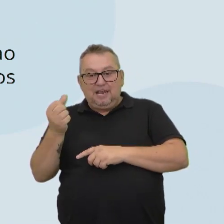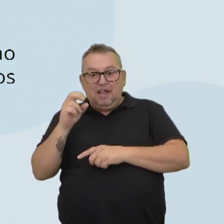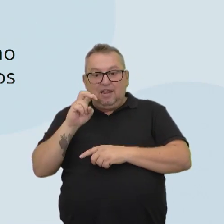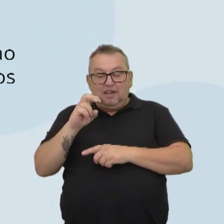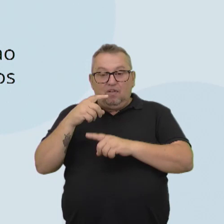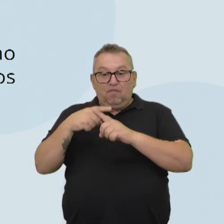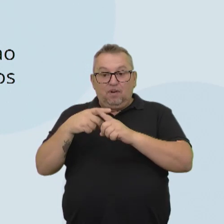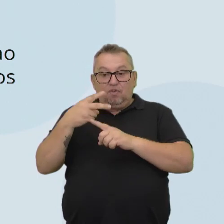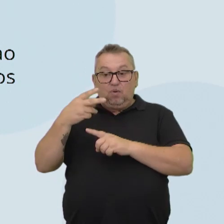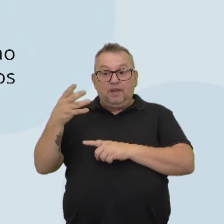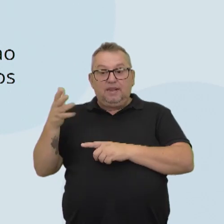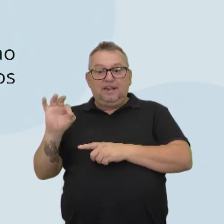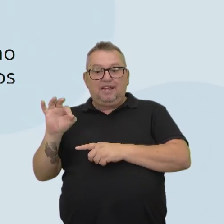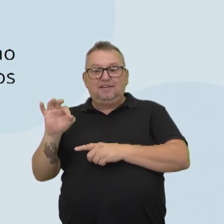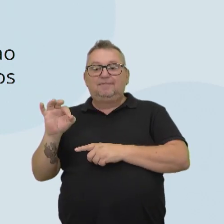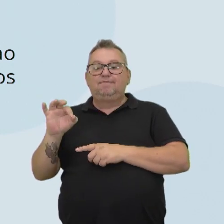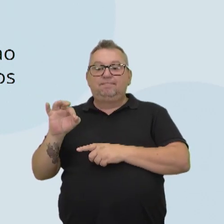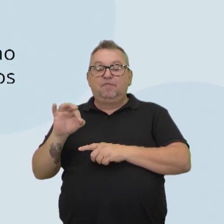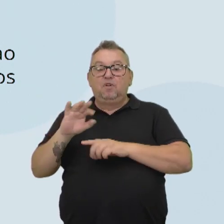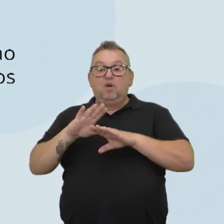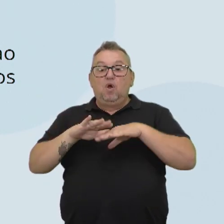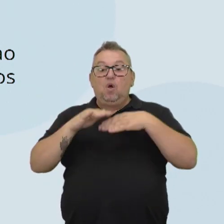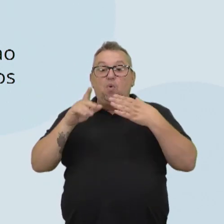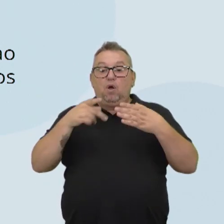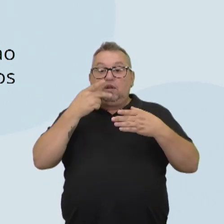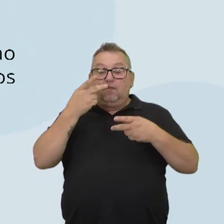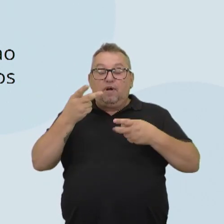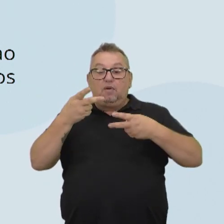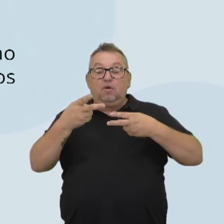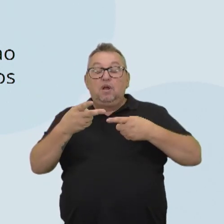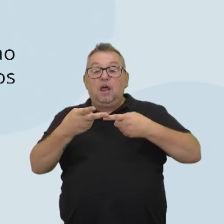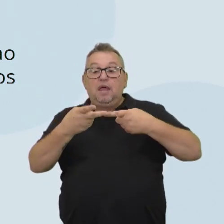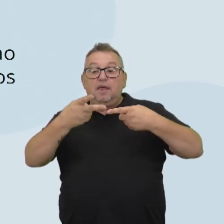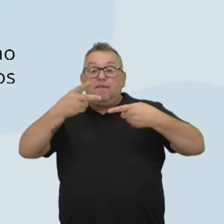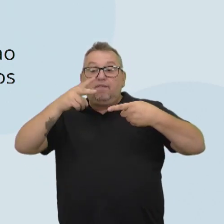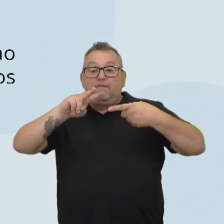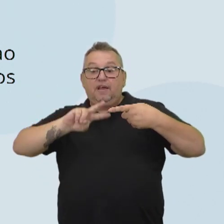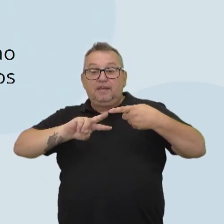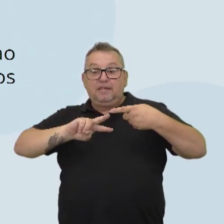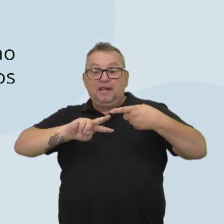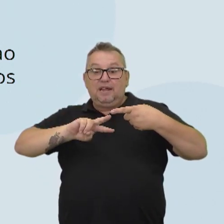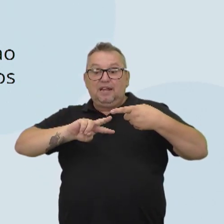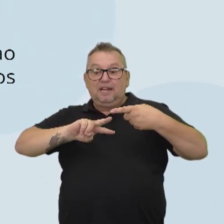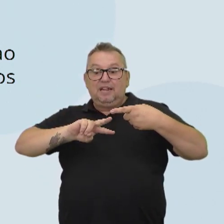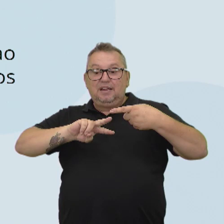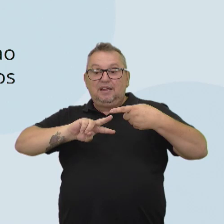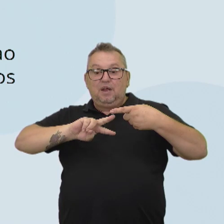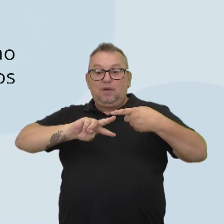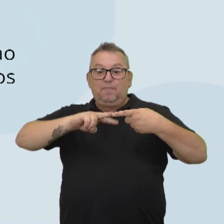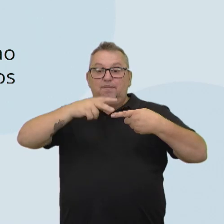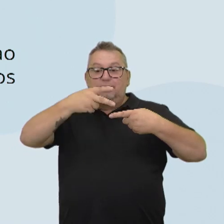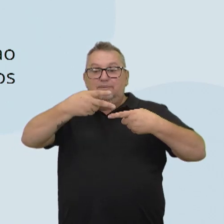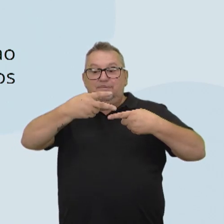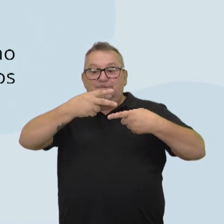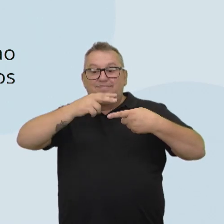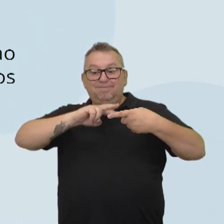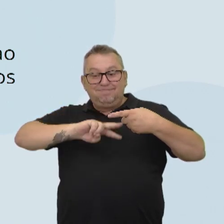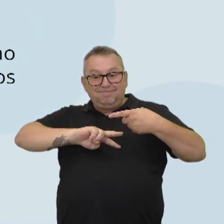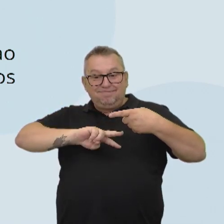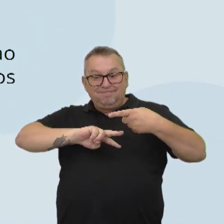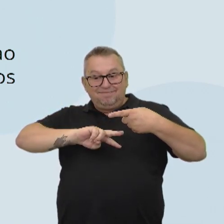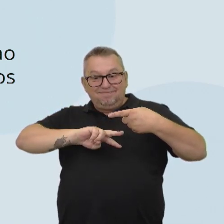Quando a gente fala de grandezas inversamente proporcionais, a ideia de inversa é que a gente está associando à